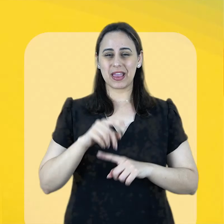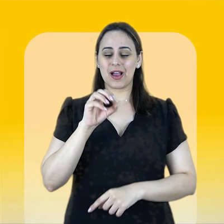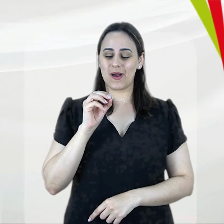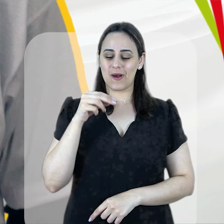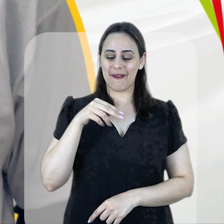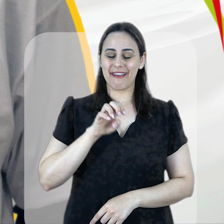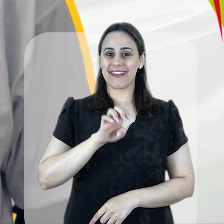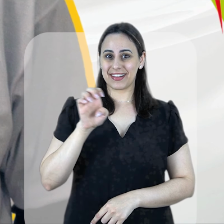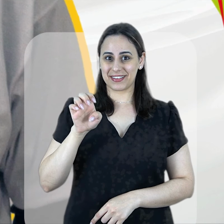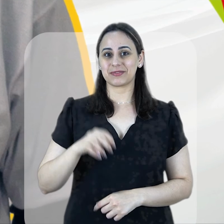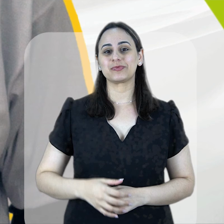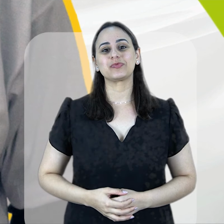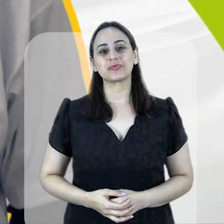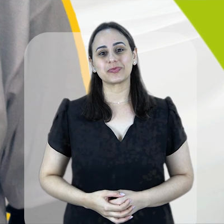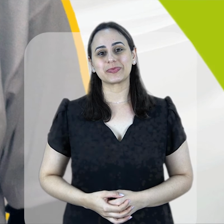ONE.